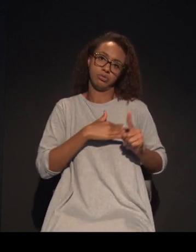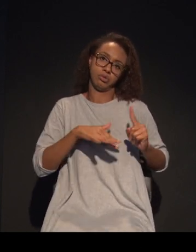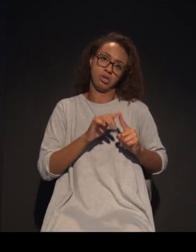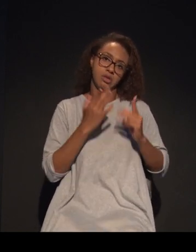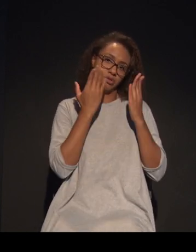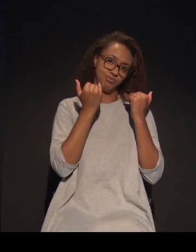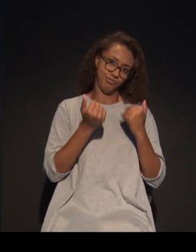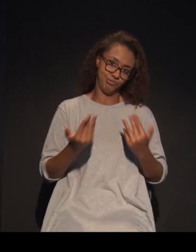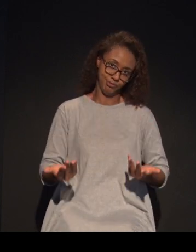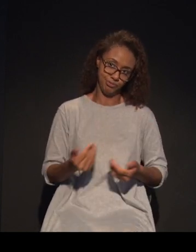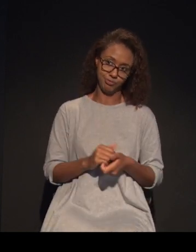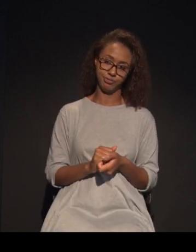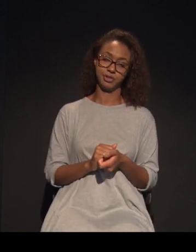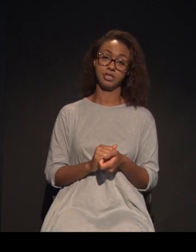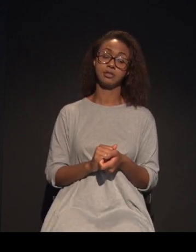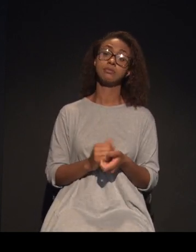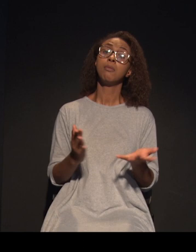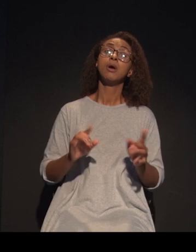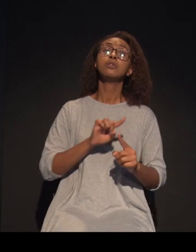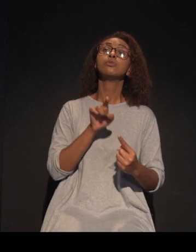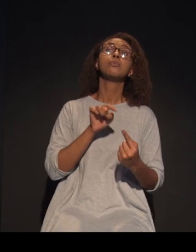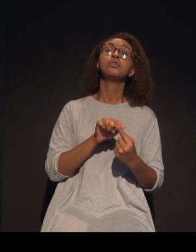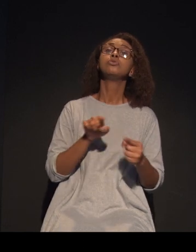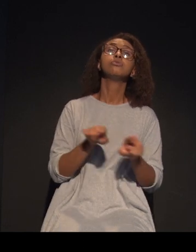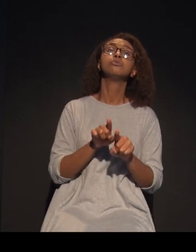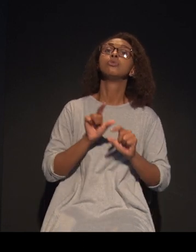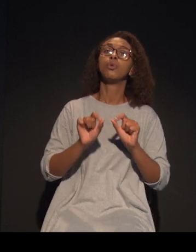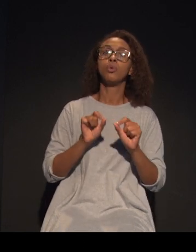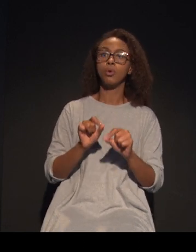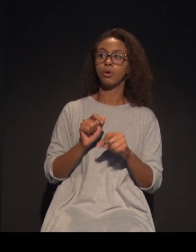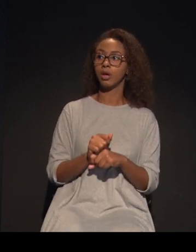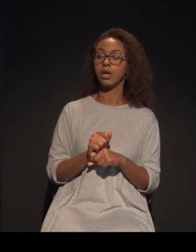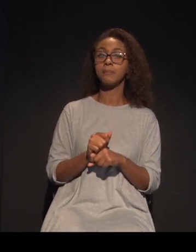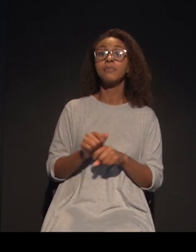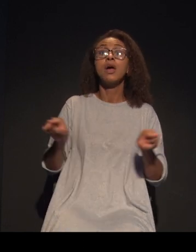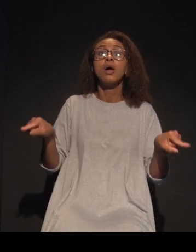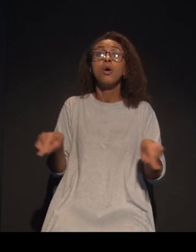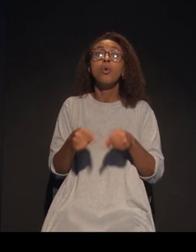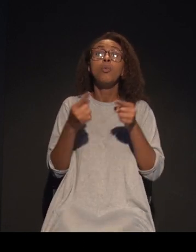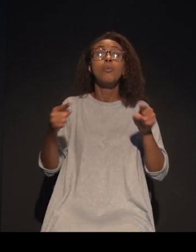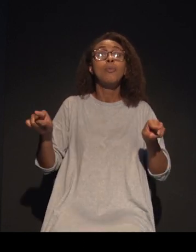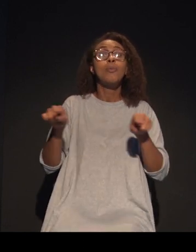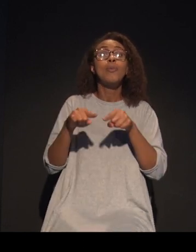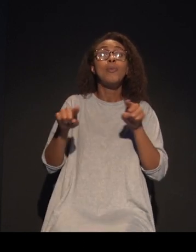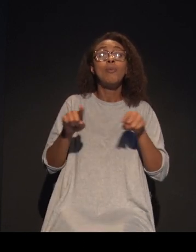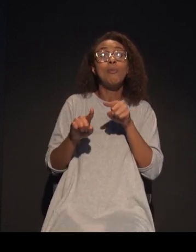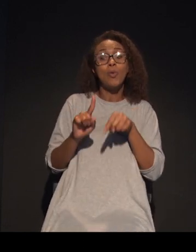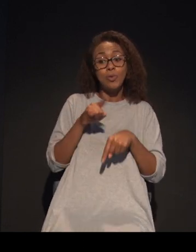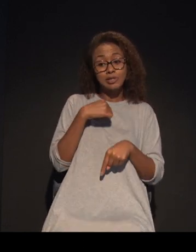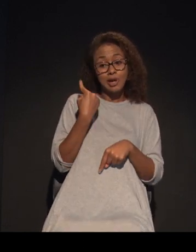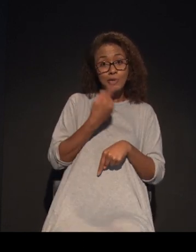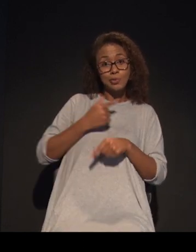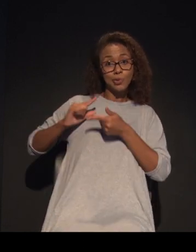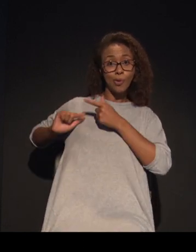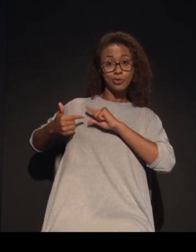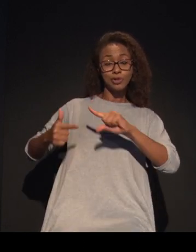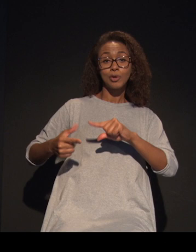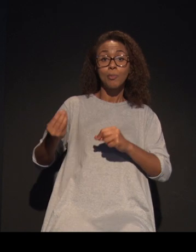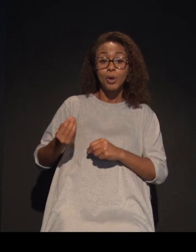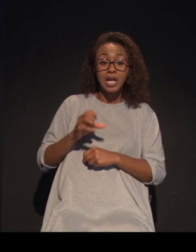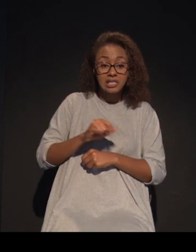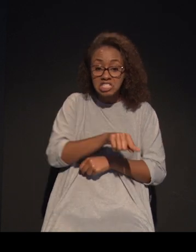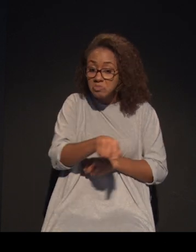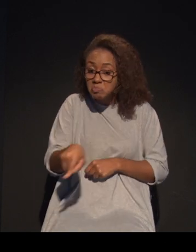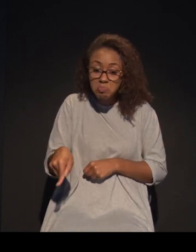indígena né aí tem como objetivo também gravar gravação de música tradicional para que futuramente esses que não sabe cantar